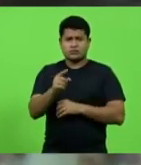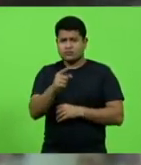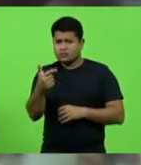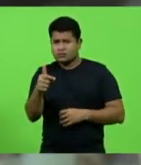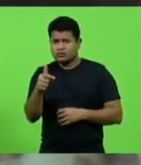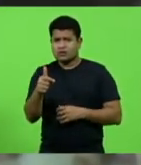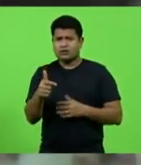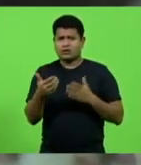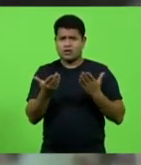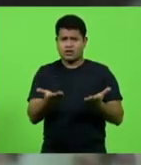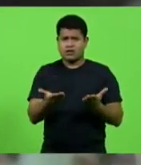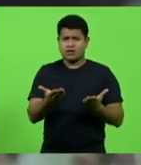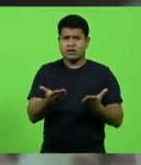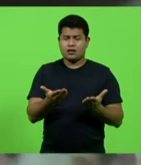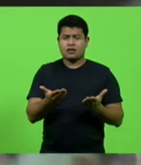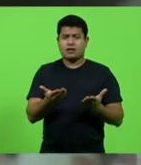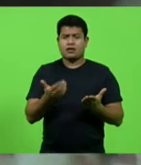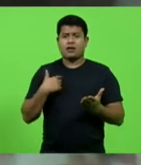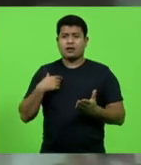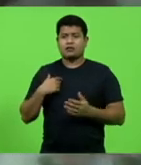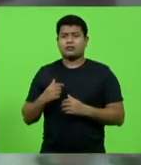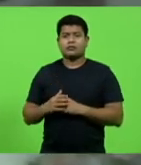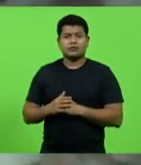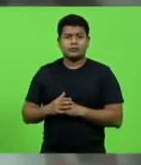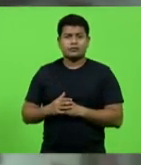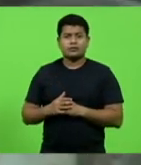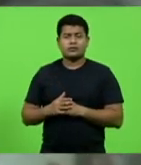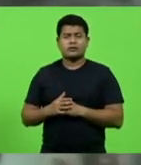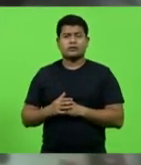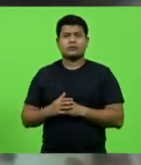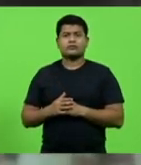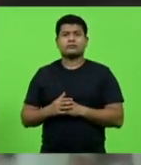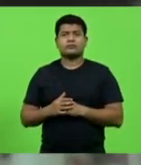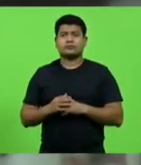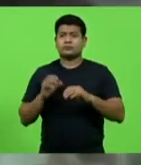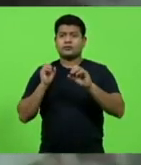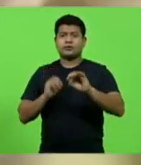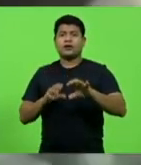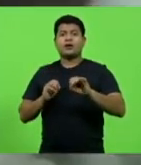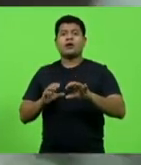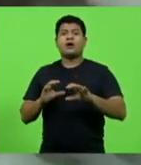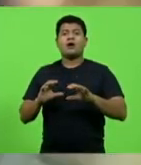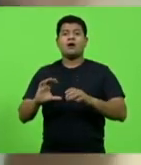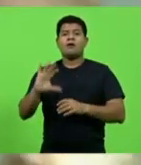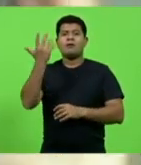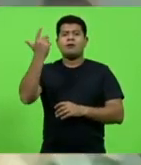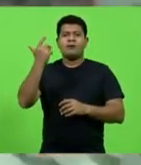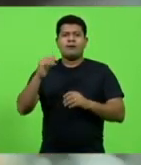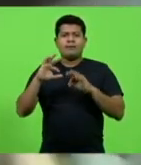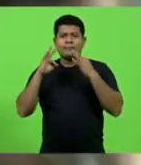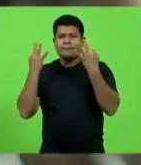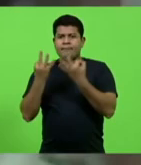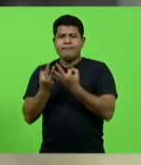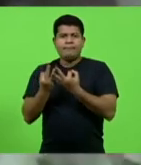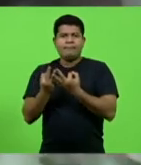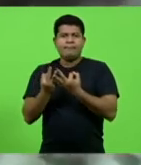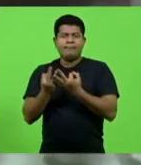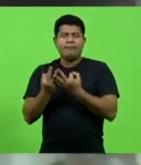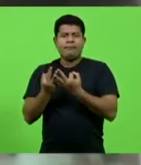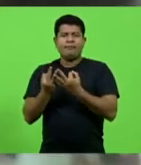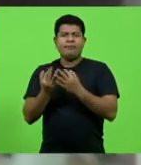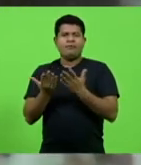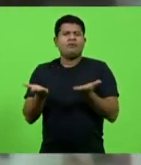educa seus filhos em casa? A educação só acontece na família? É